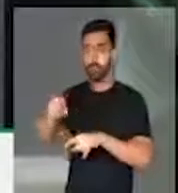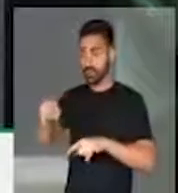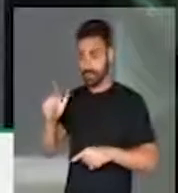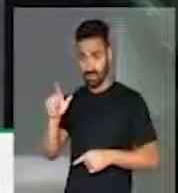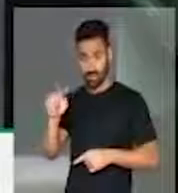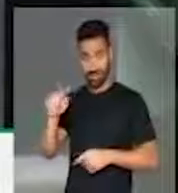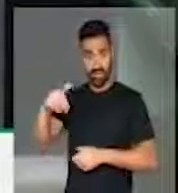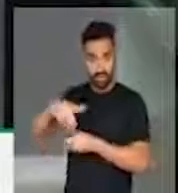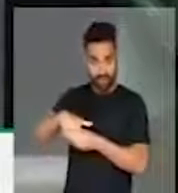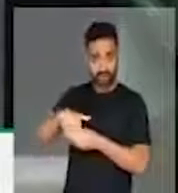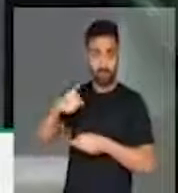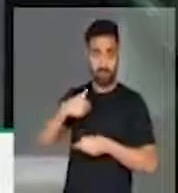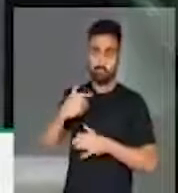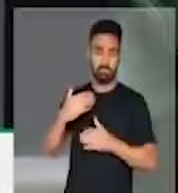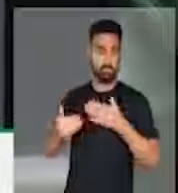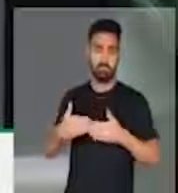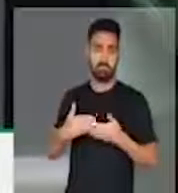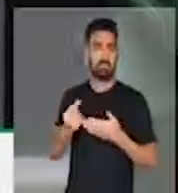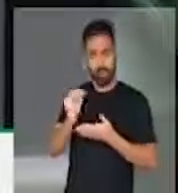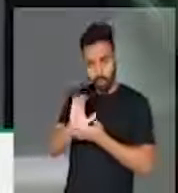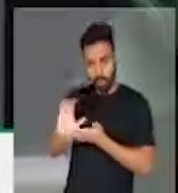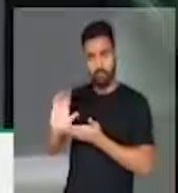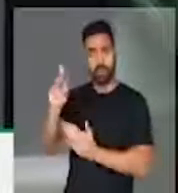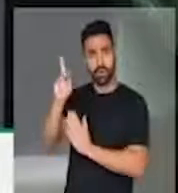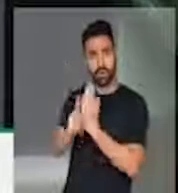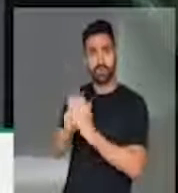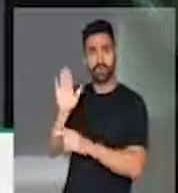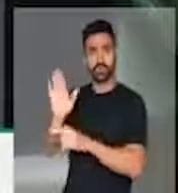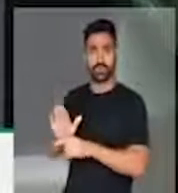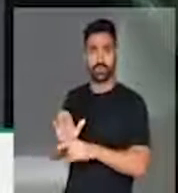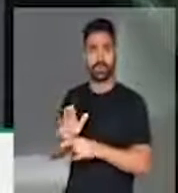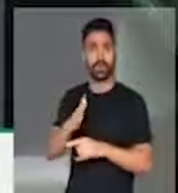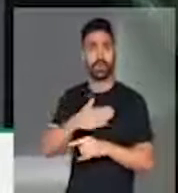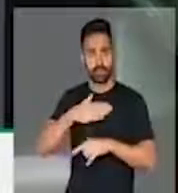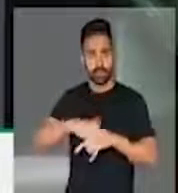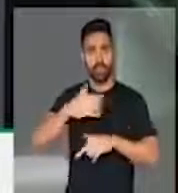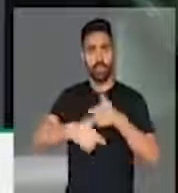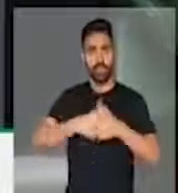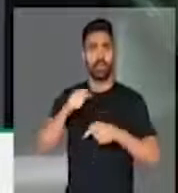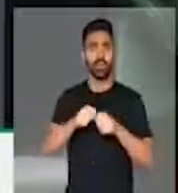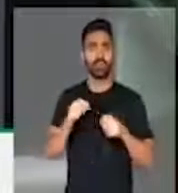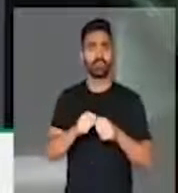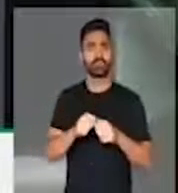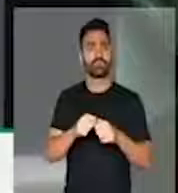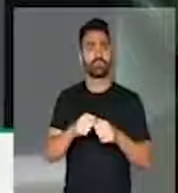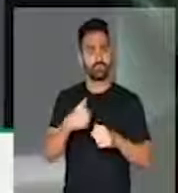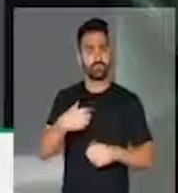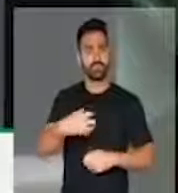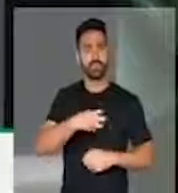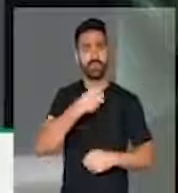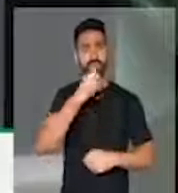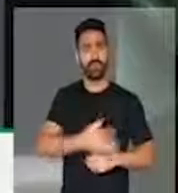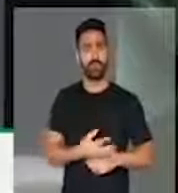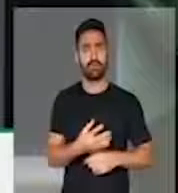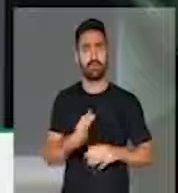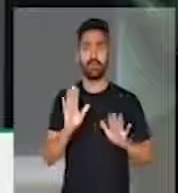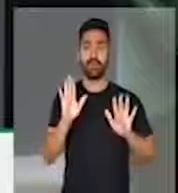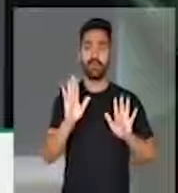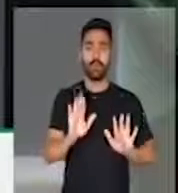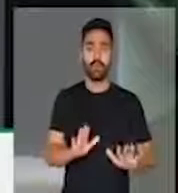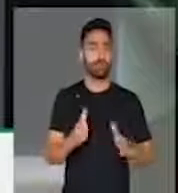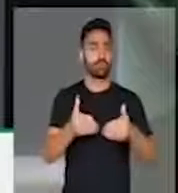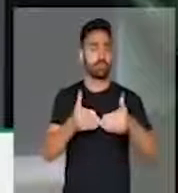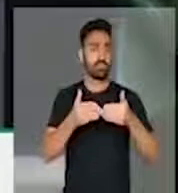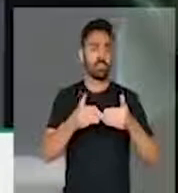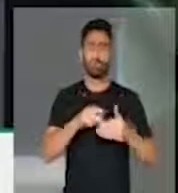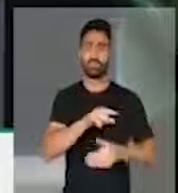votos, eu mando emenda para lá. O meu trabalho eu fiz bem feito, eu saio de cabeça erguida. Agora, peço para